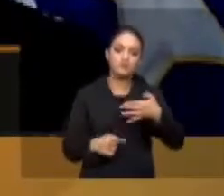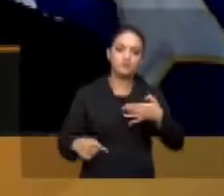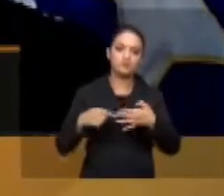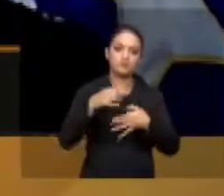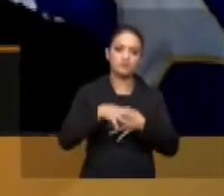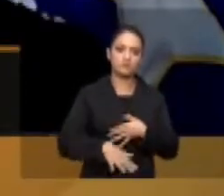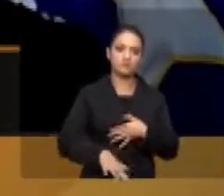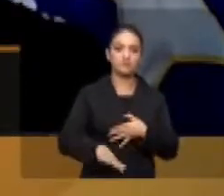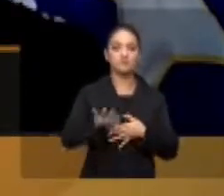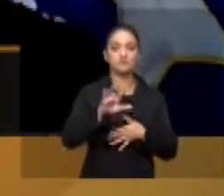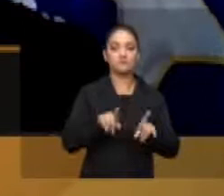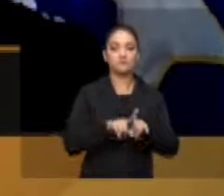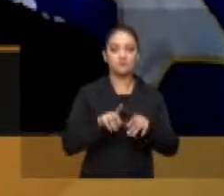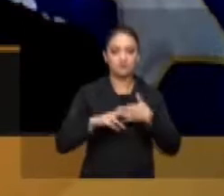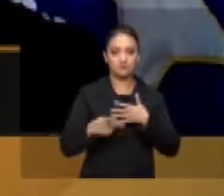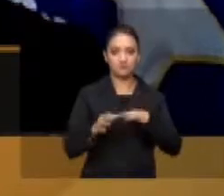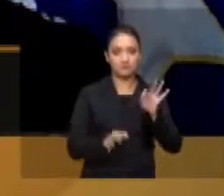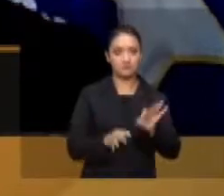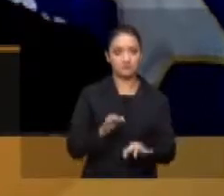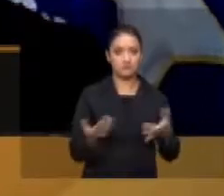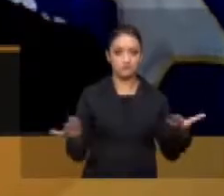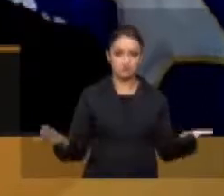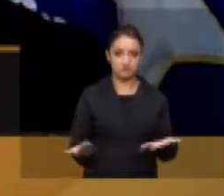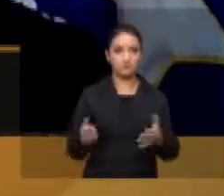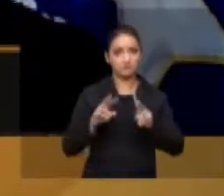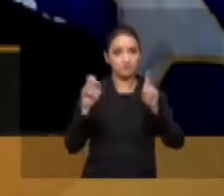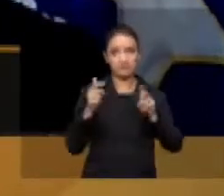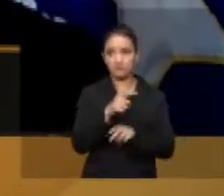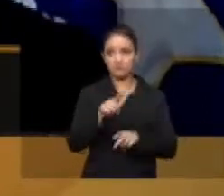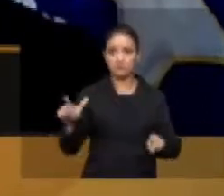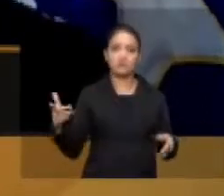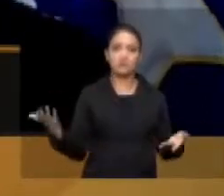os efeitos do julgamento deste recurso em relação aos demais casos que